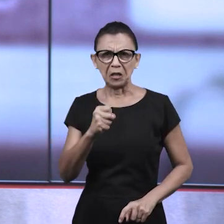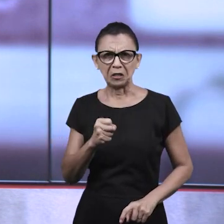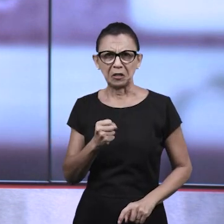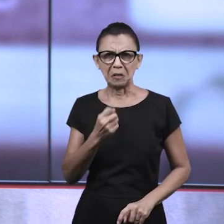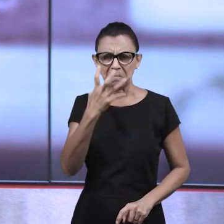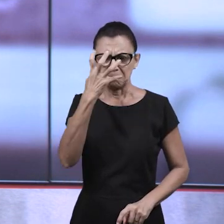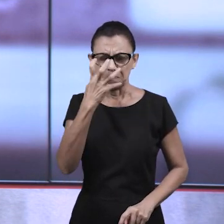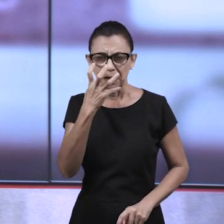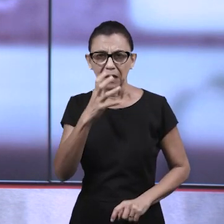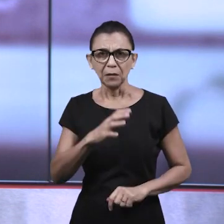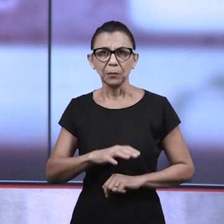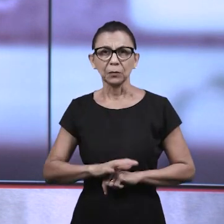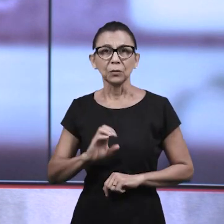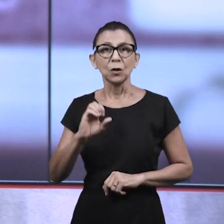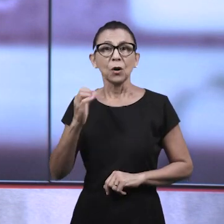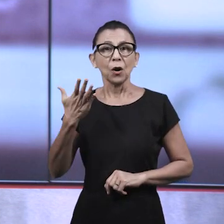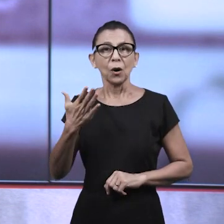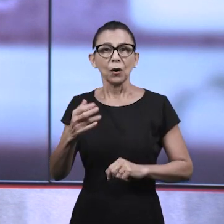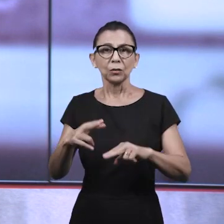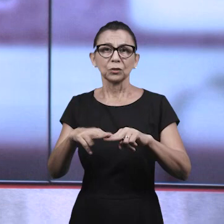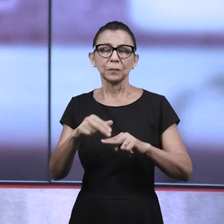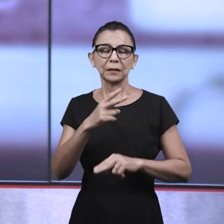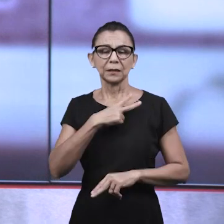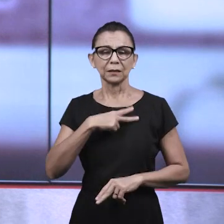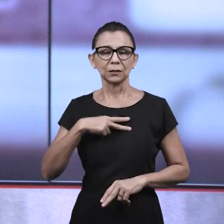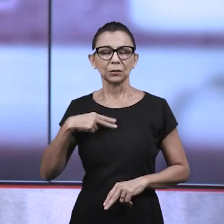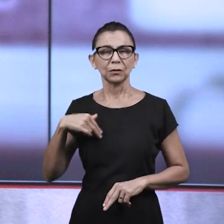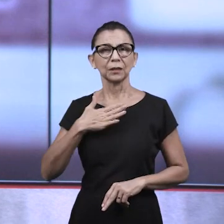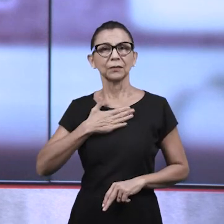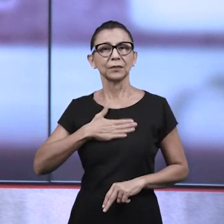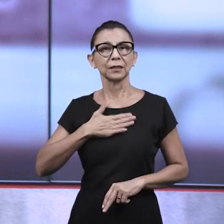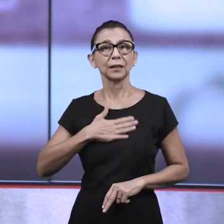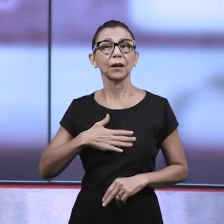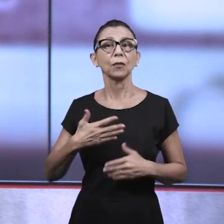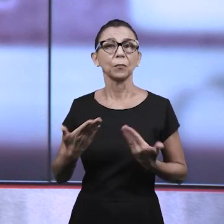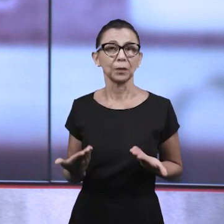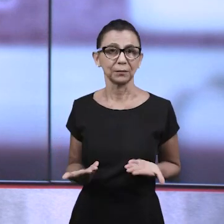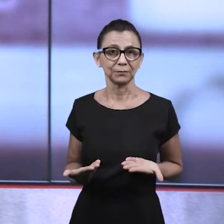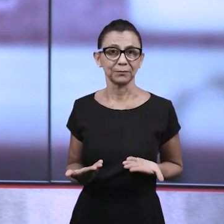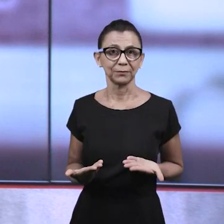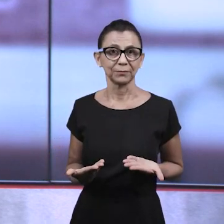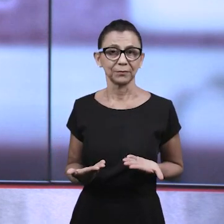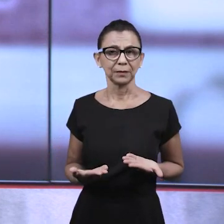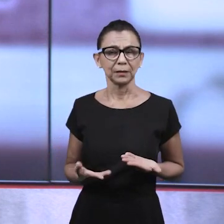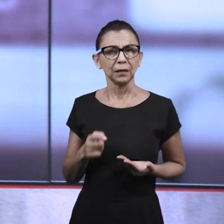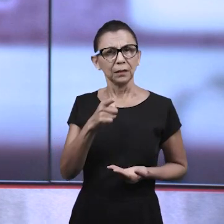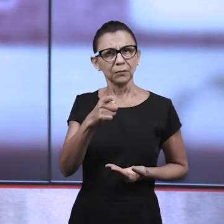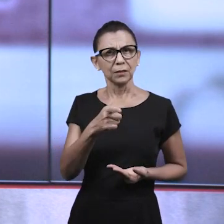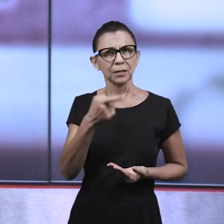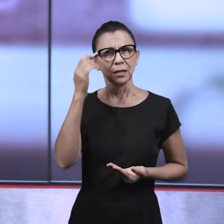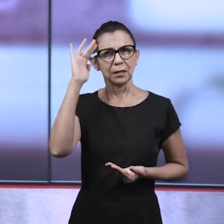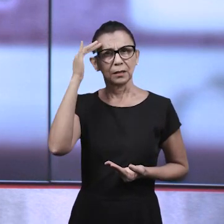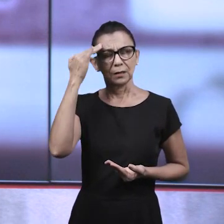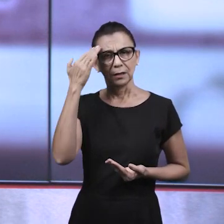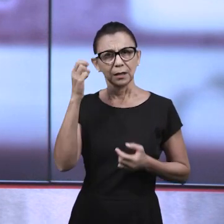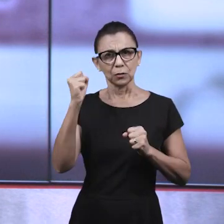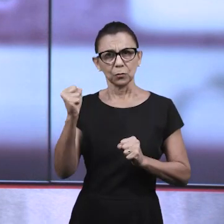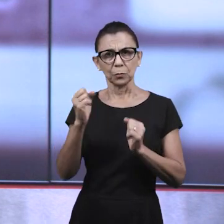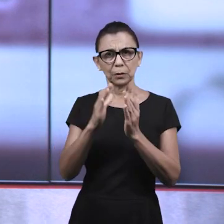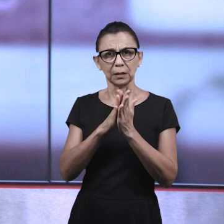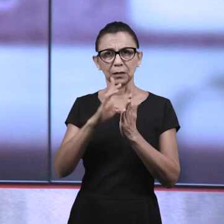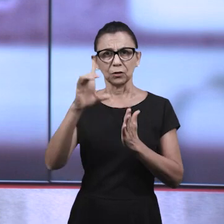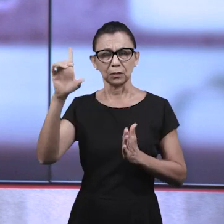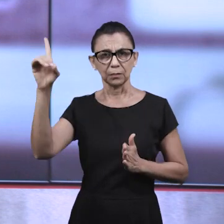as primeiras palavras e experiências. Conseguimos assim compreender o poder da palavra? Pela